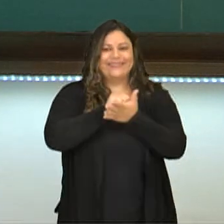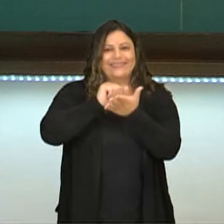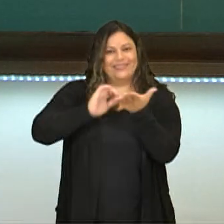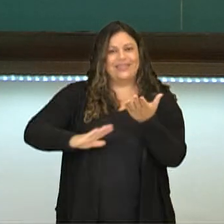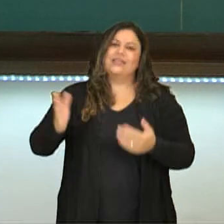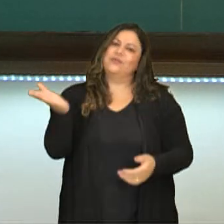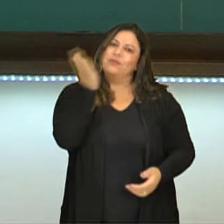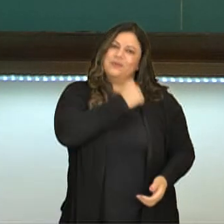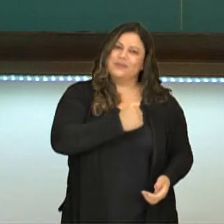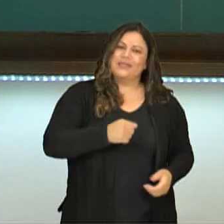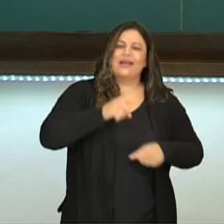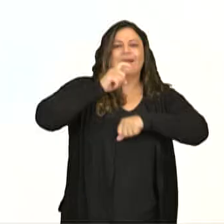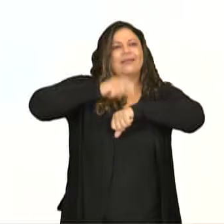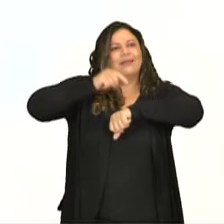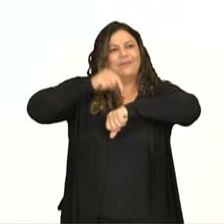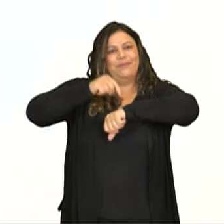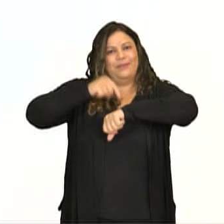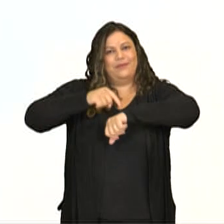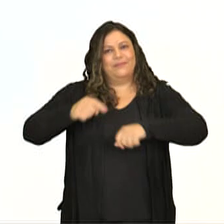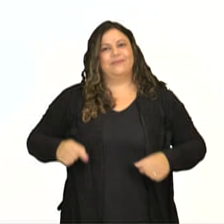lá? Tempinho para vocês fazerem.